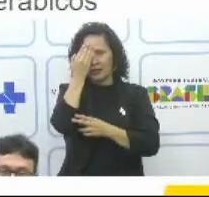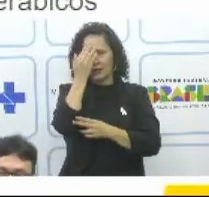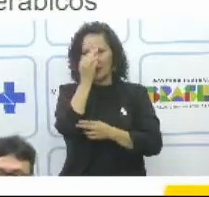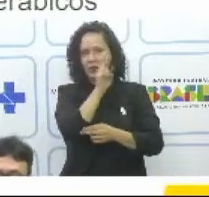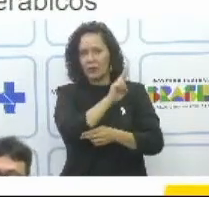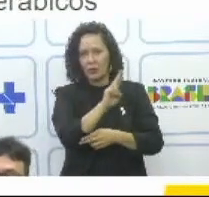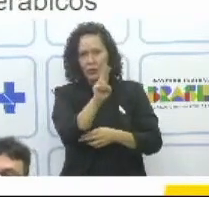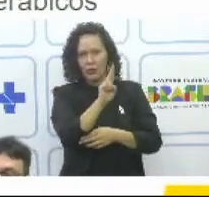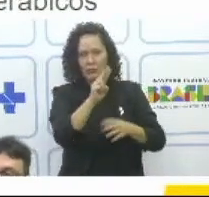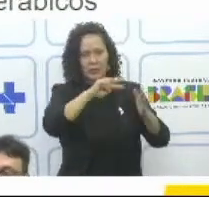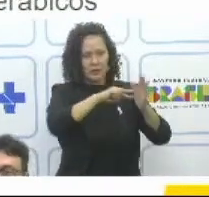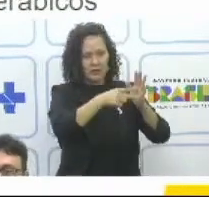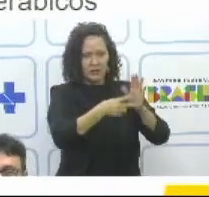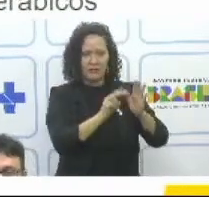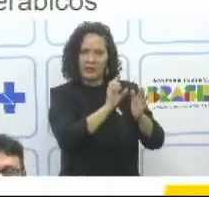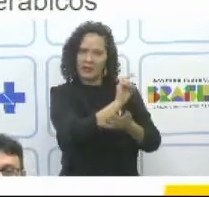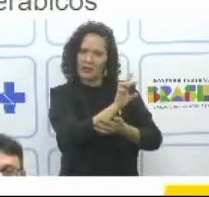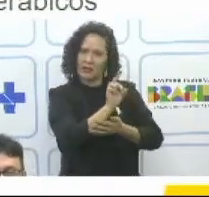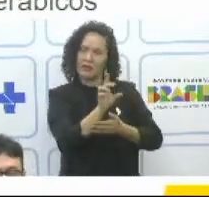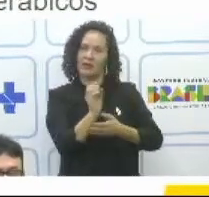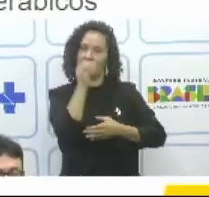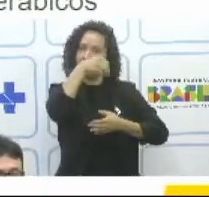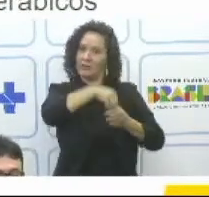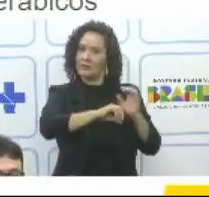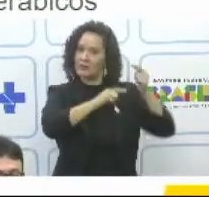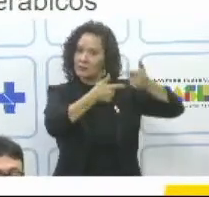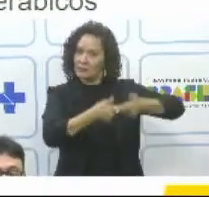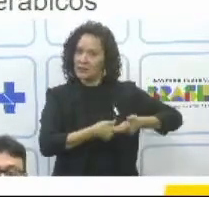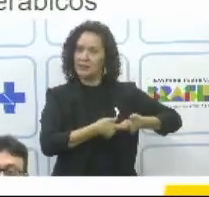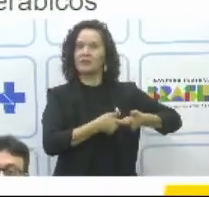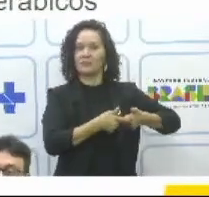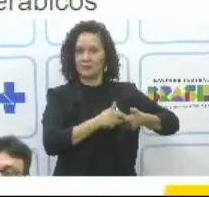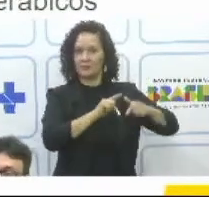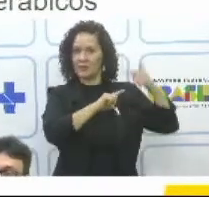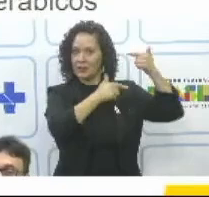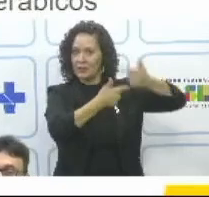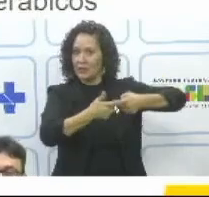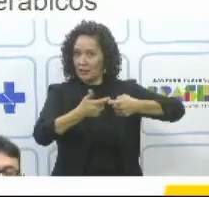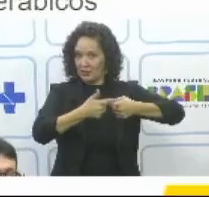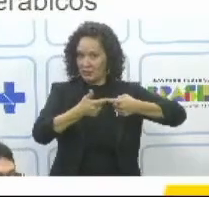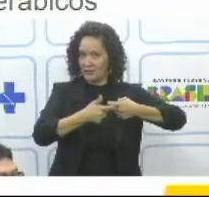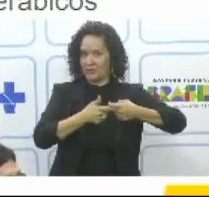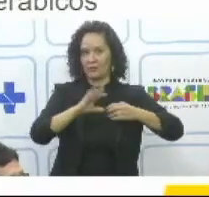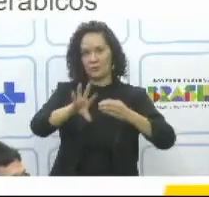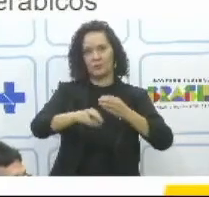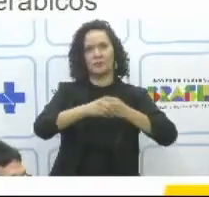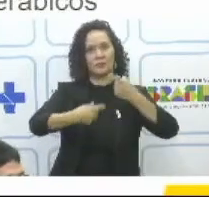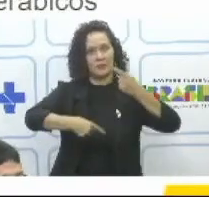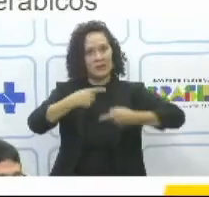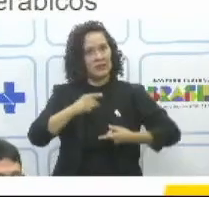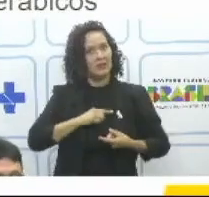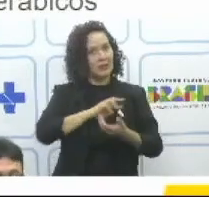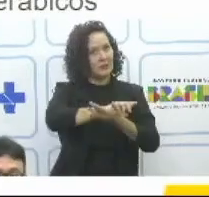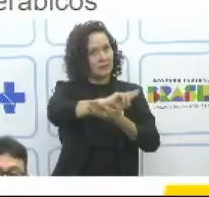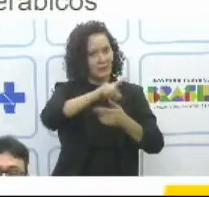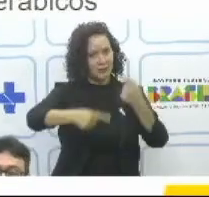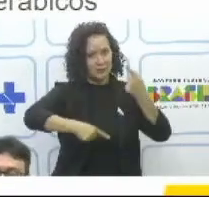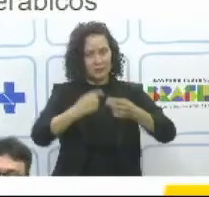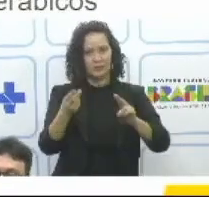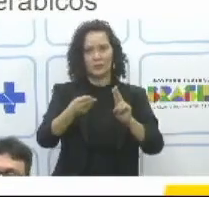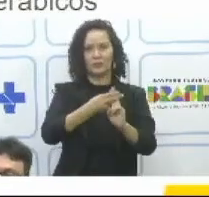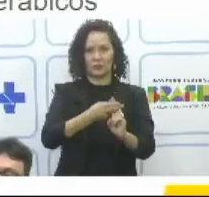dessa dimensão, né, das medicinas tradicionais complementares e integrativas, a gente tem diferentes políticas no Sistema Único de Saúde